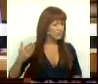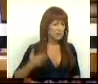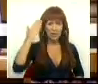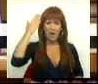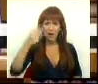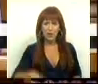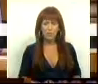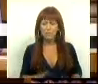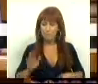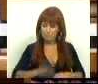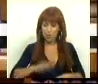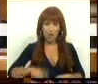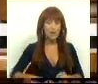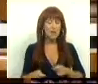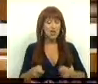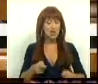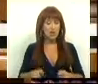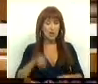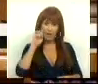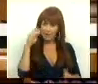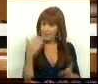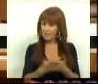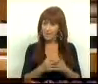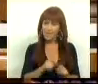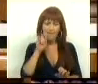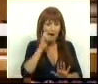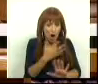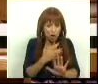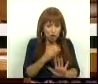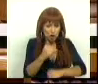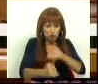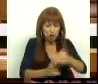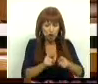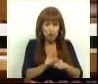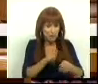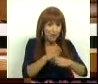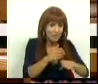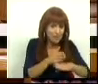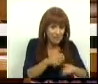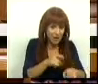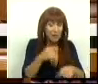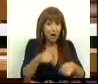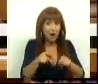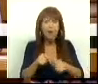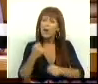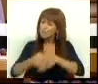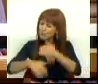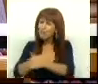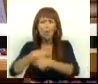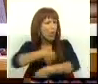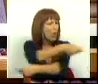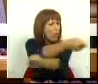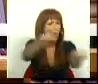direito, deve por isso ser gerida para garantir a sua preservação, o seu acesso e a sua eficácia